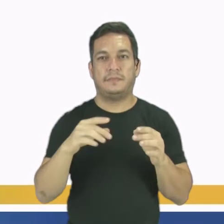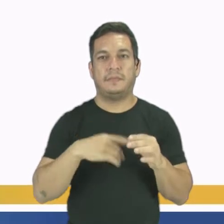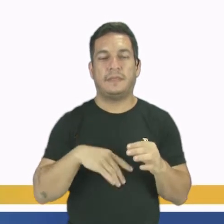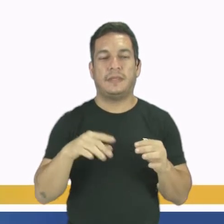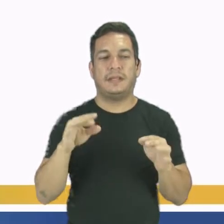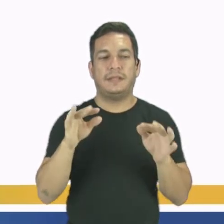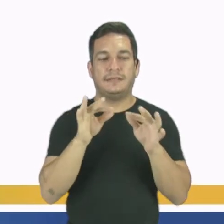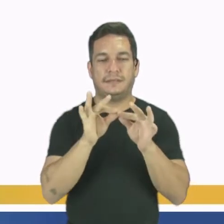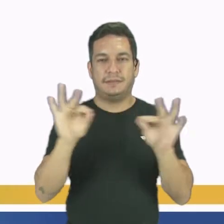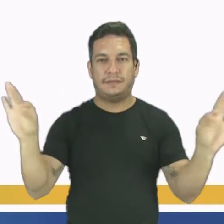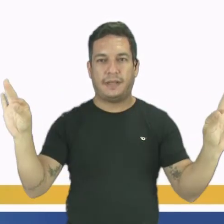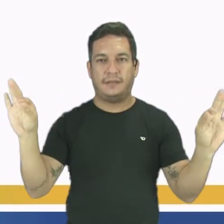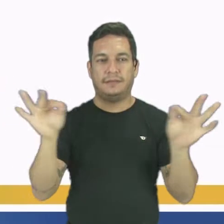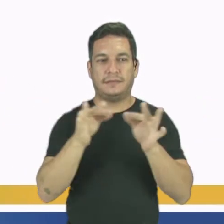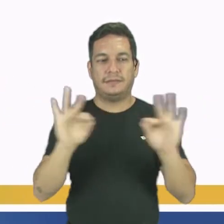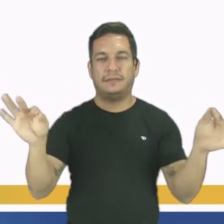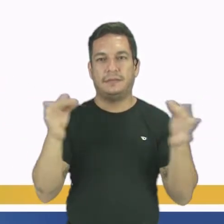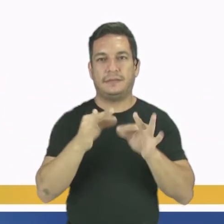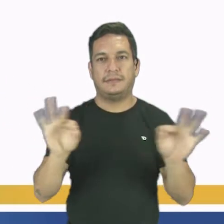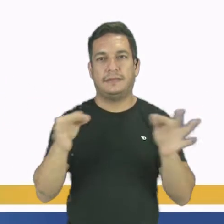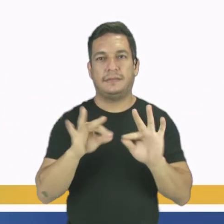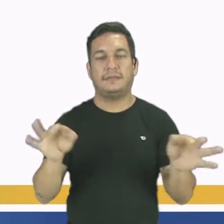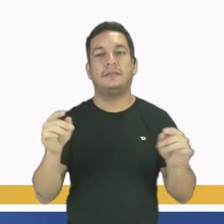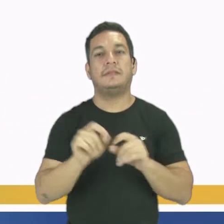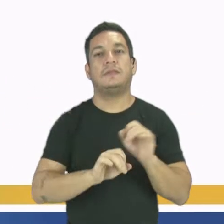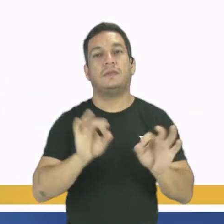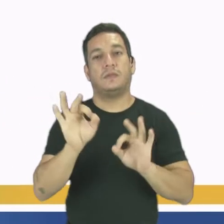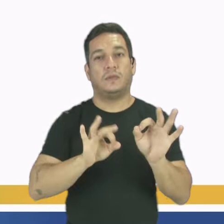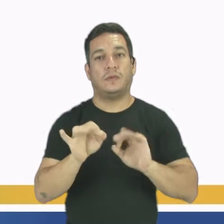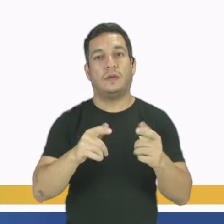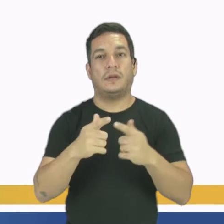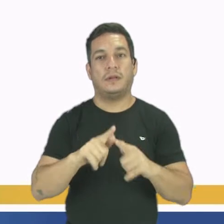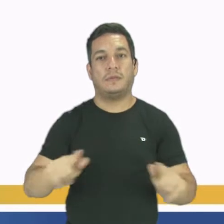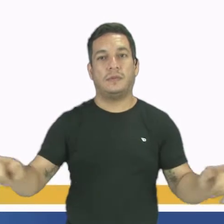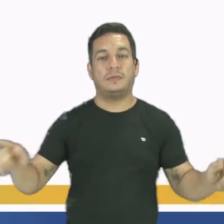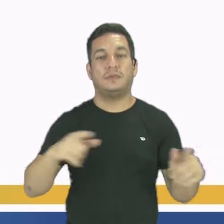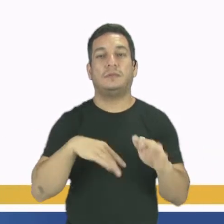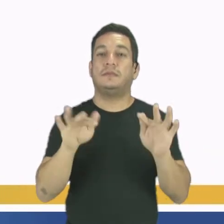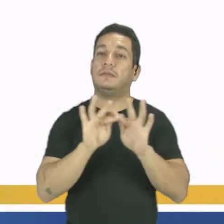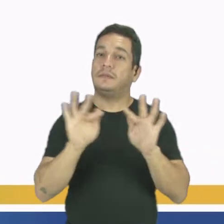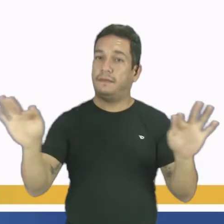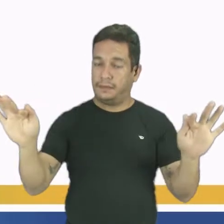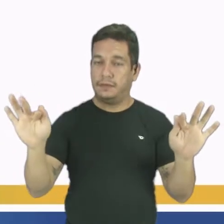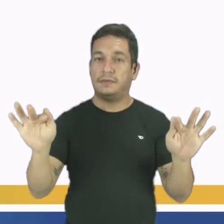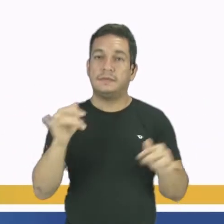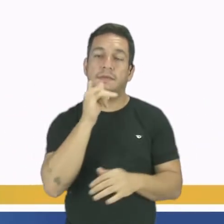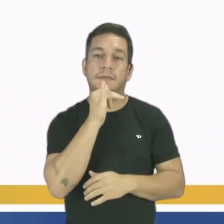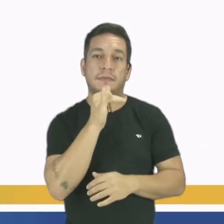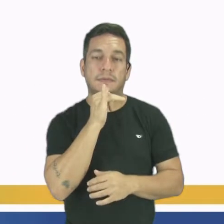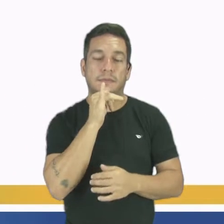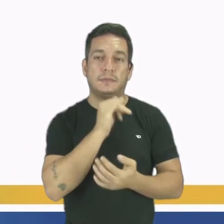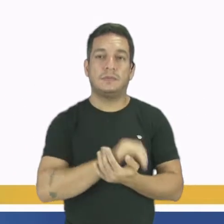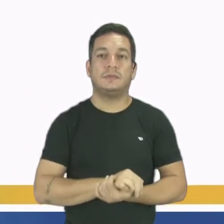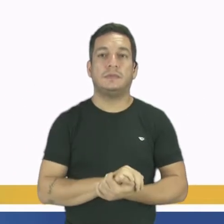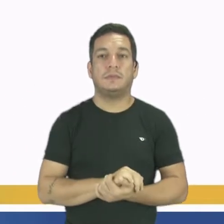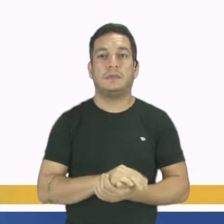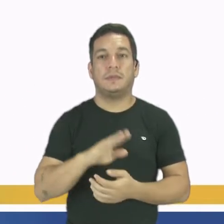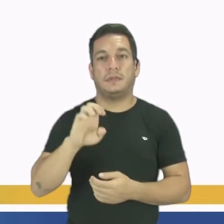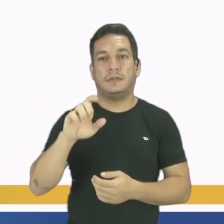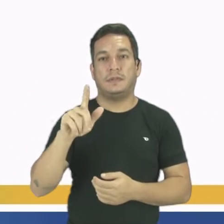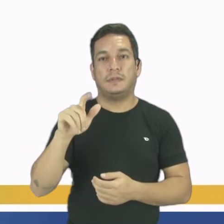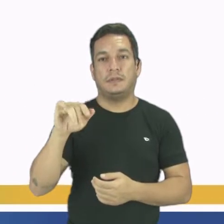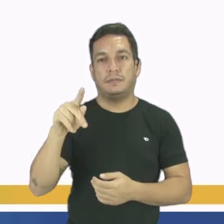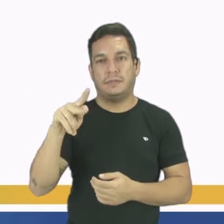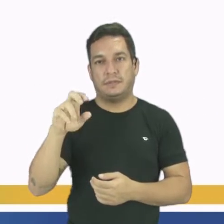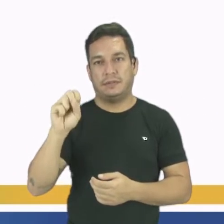ou construção interferem na estrutura gramatical da frase. Exemplos: elipse,